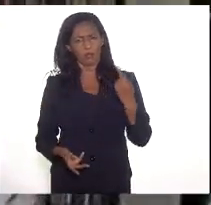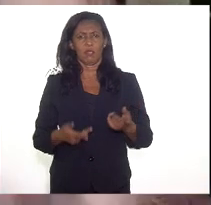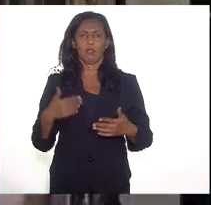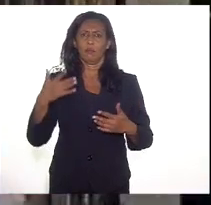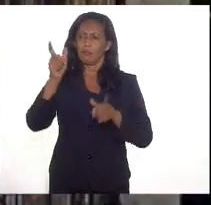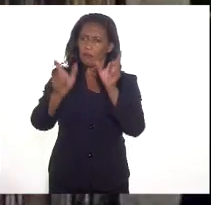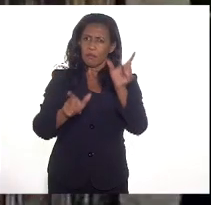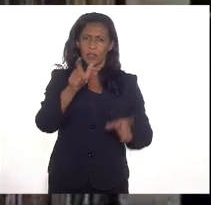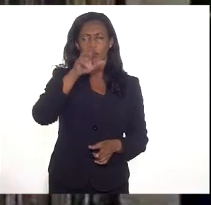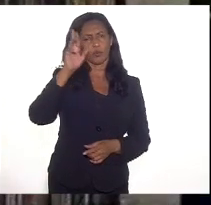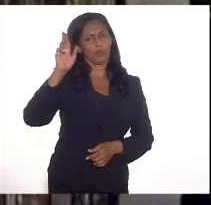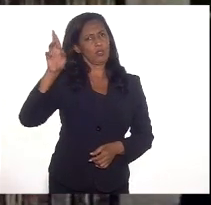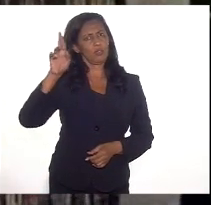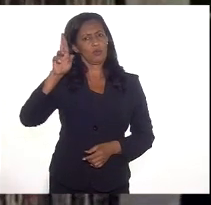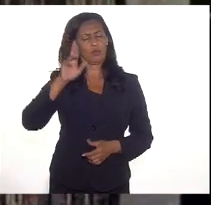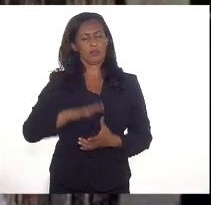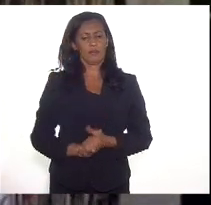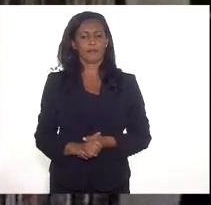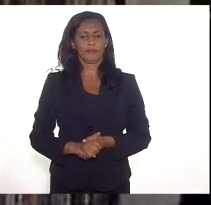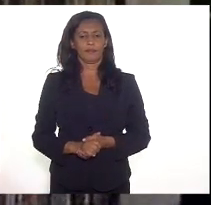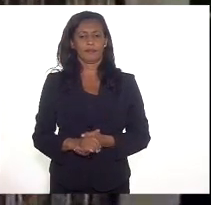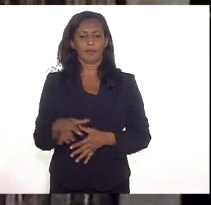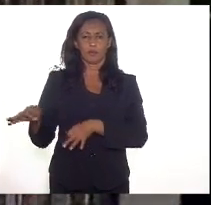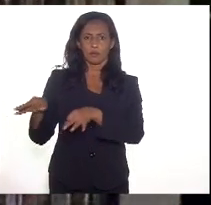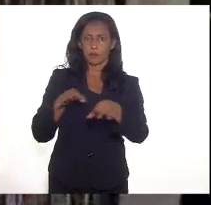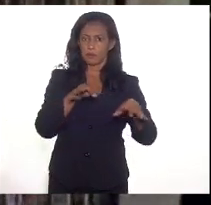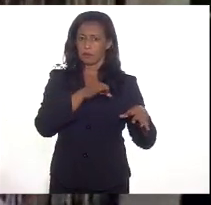pessoas responsáveis, né, pela elaboração